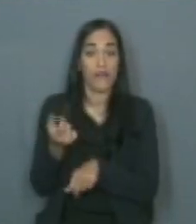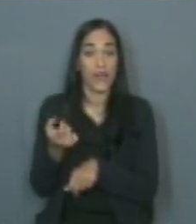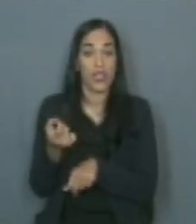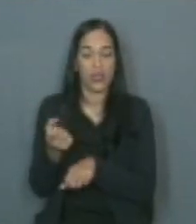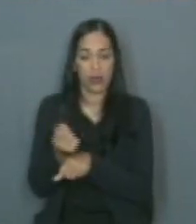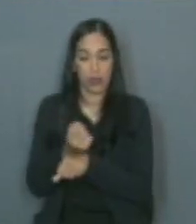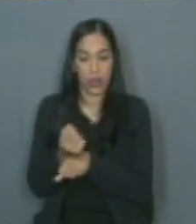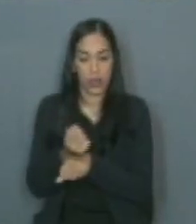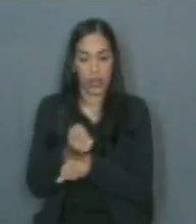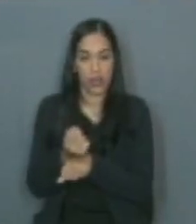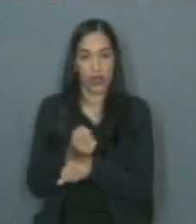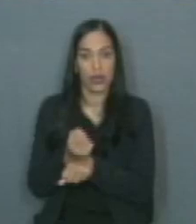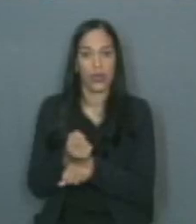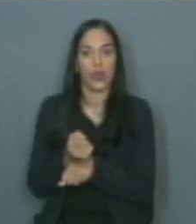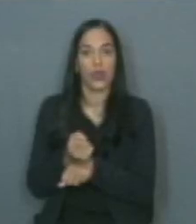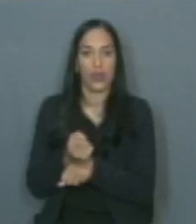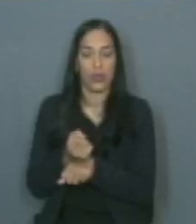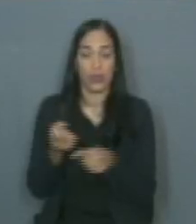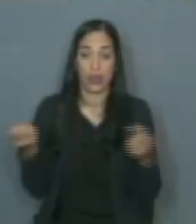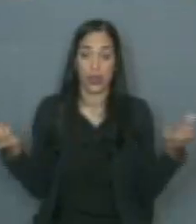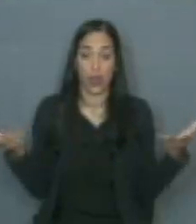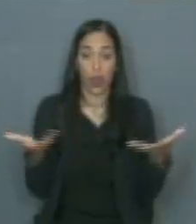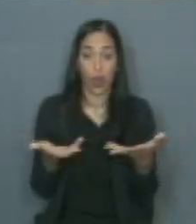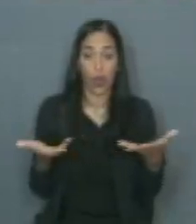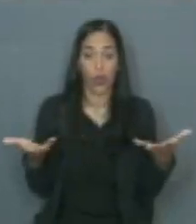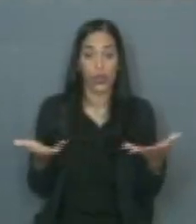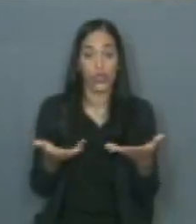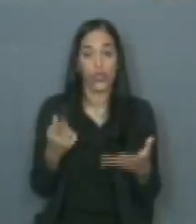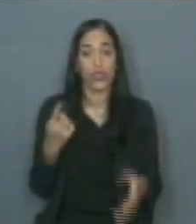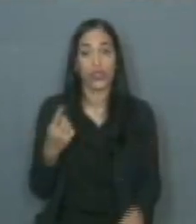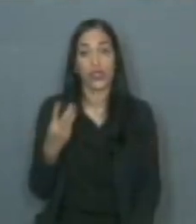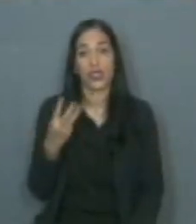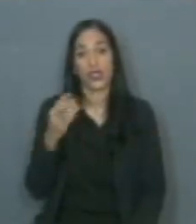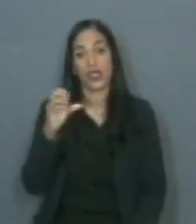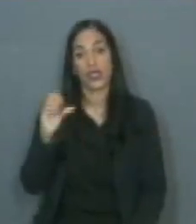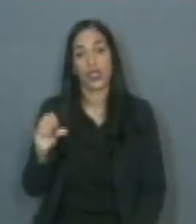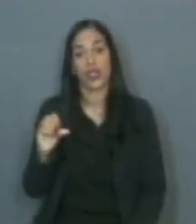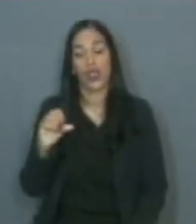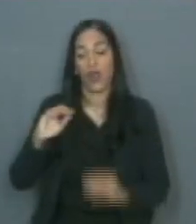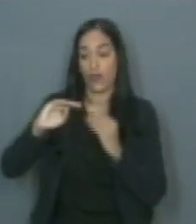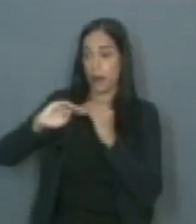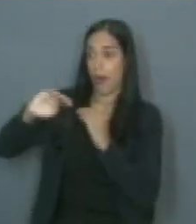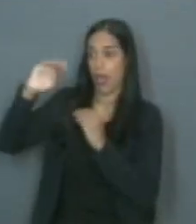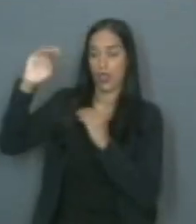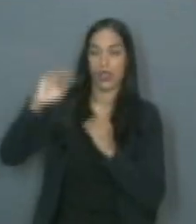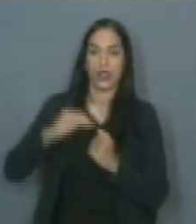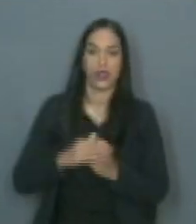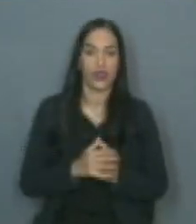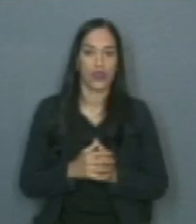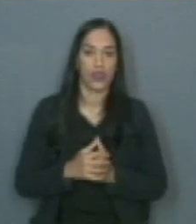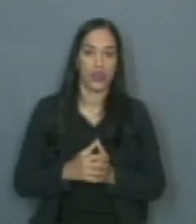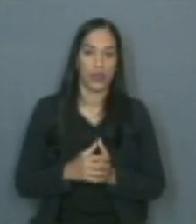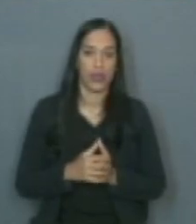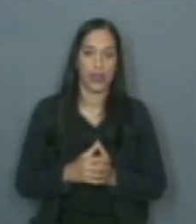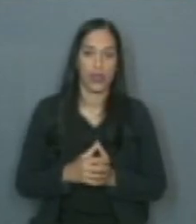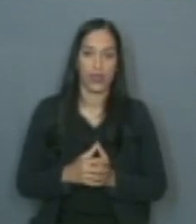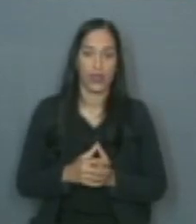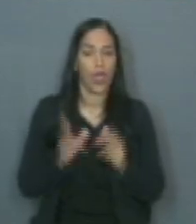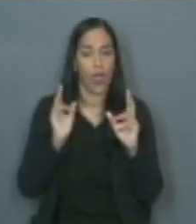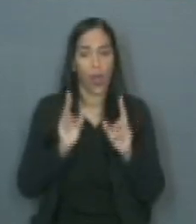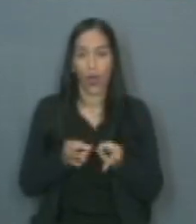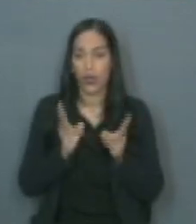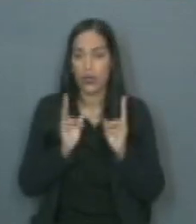ano. E hoje a gente encontra 139 barreiras que foram feitas. A gente continua